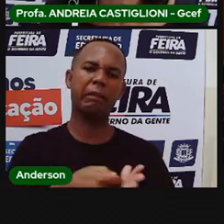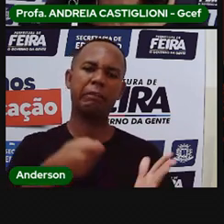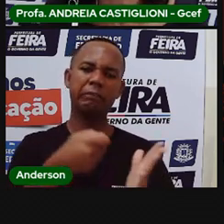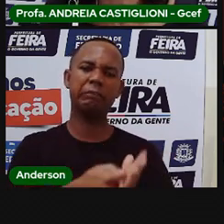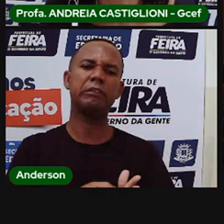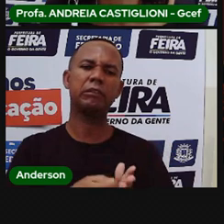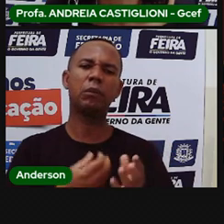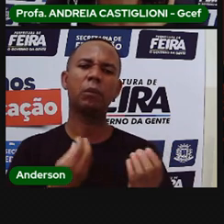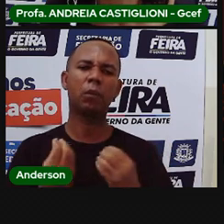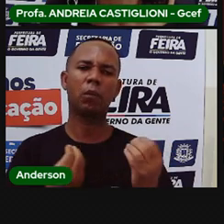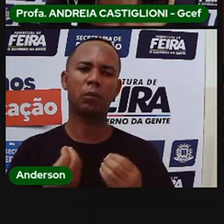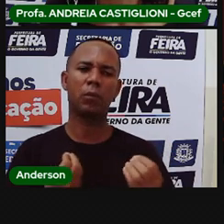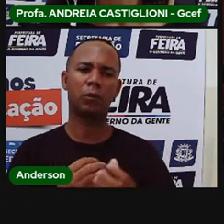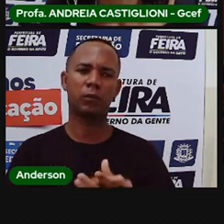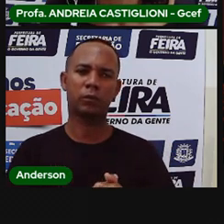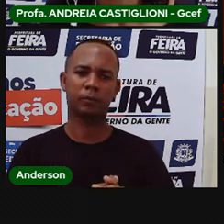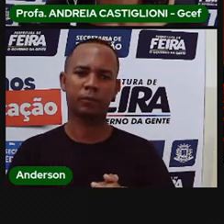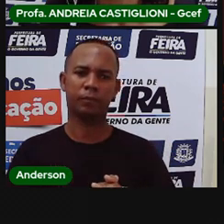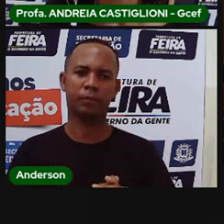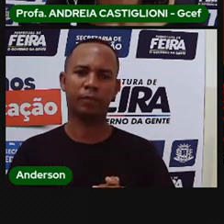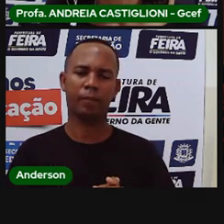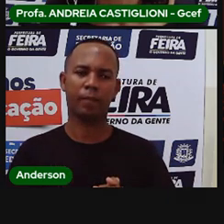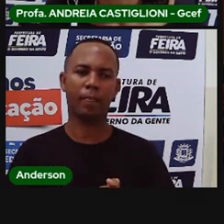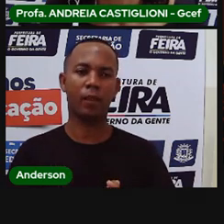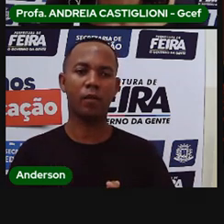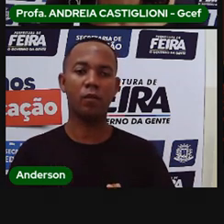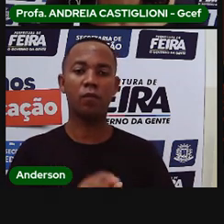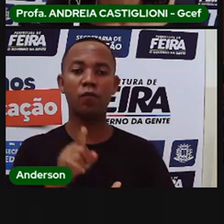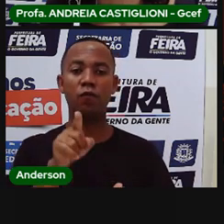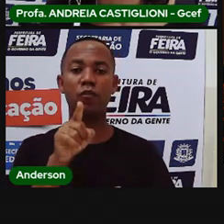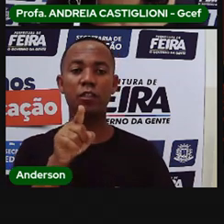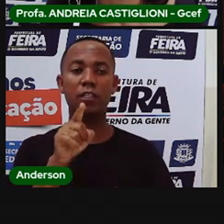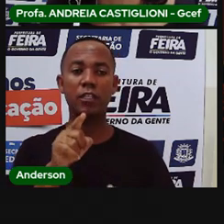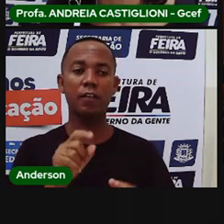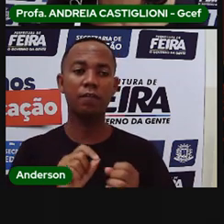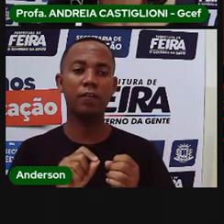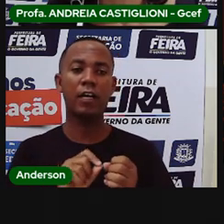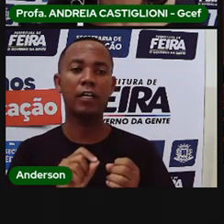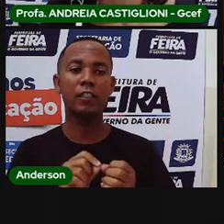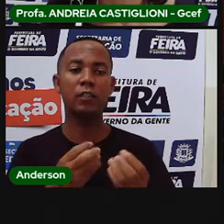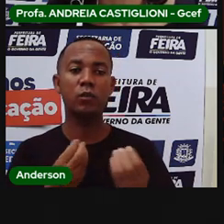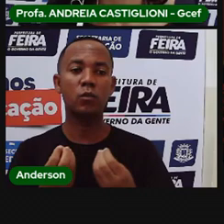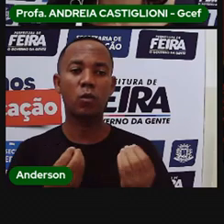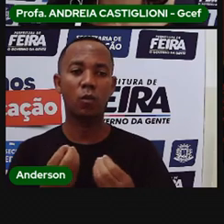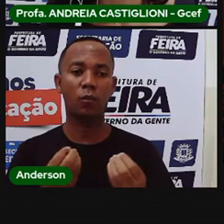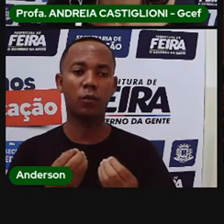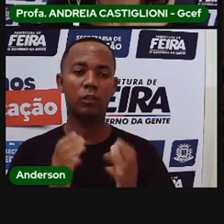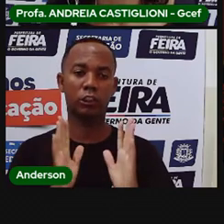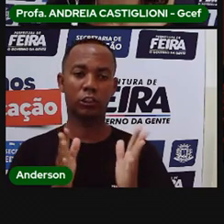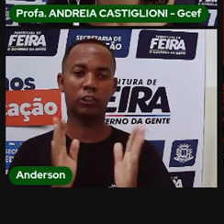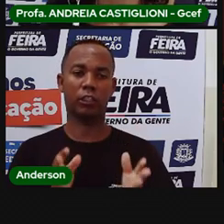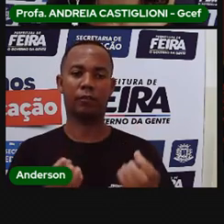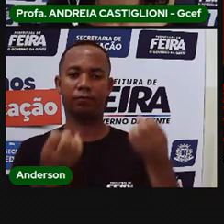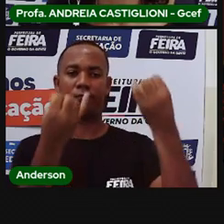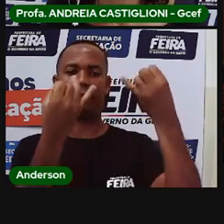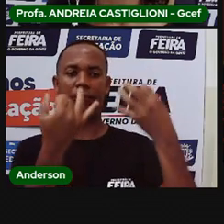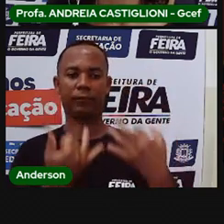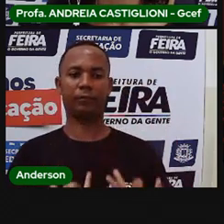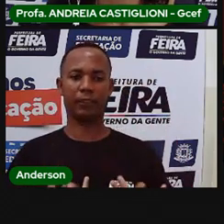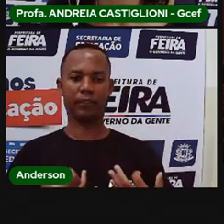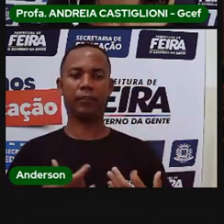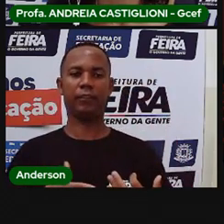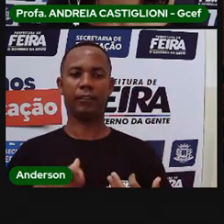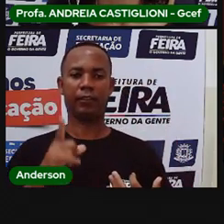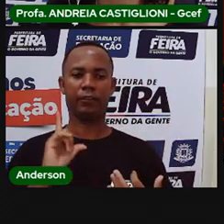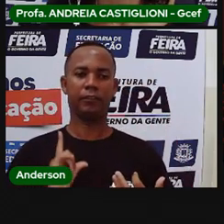tchan. Então, como é que você faz para ser protagonista? Como eu falei, né, desde o início, o primeiro passo